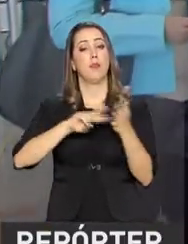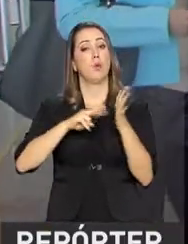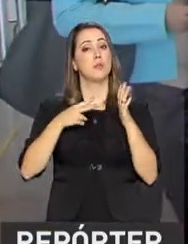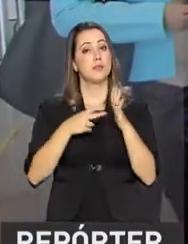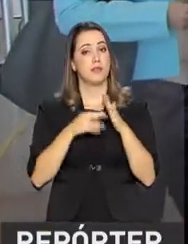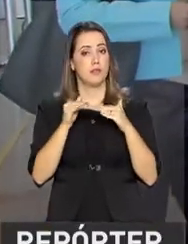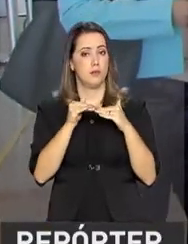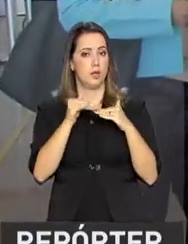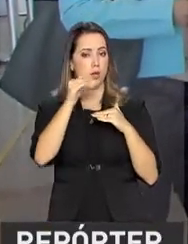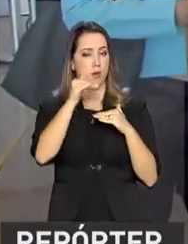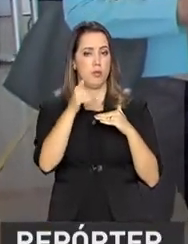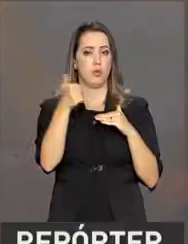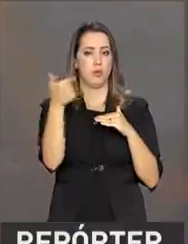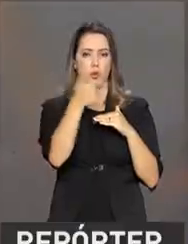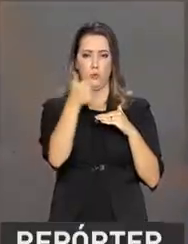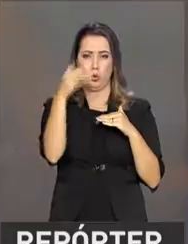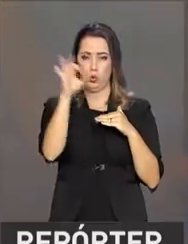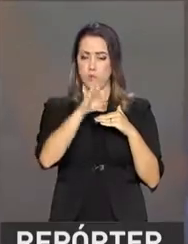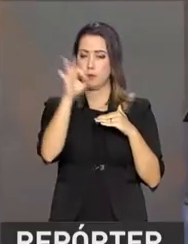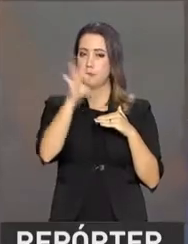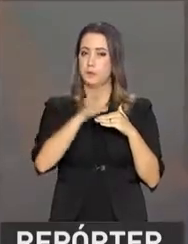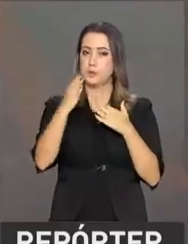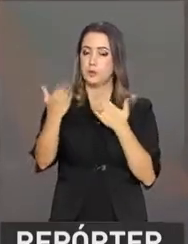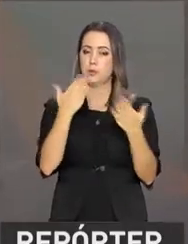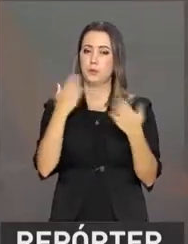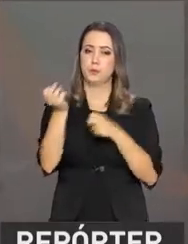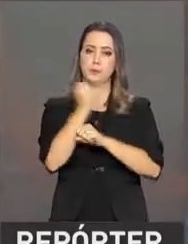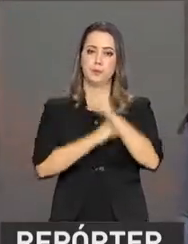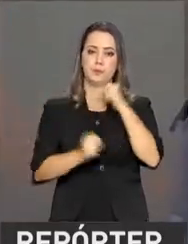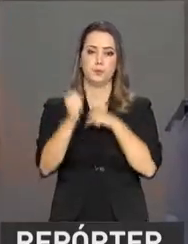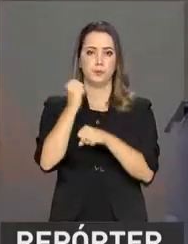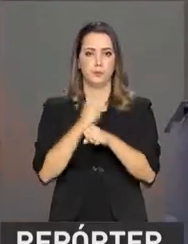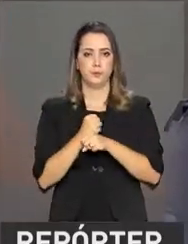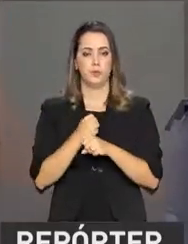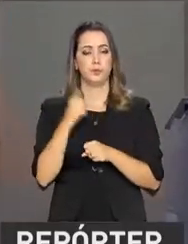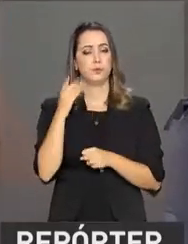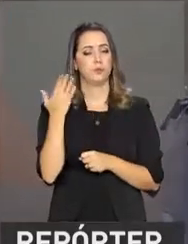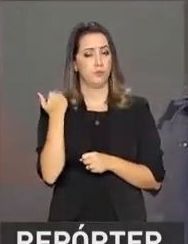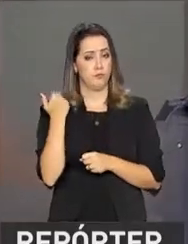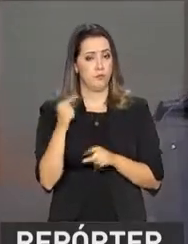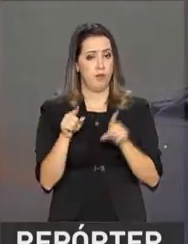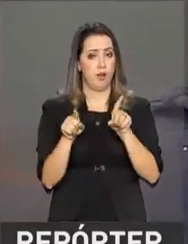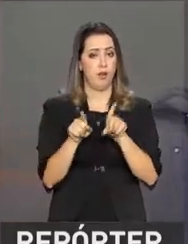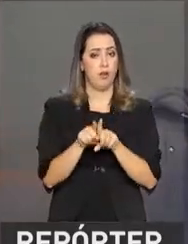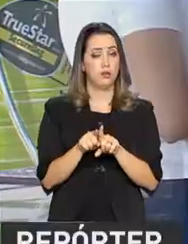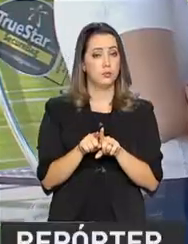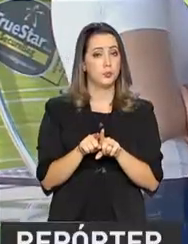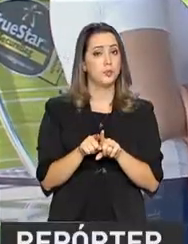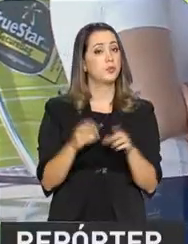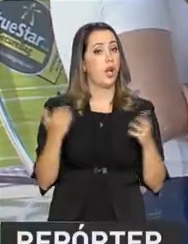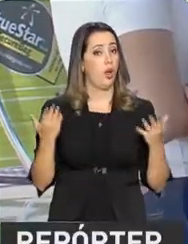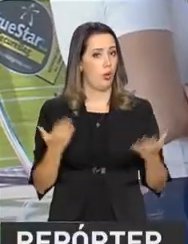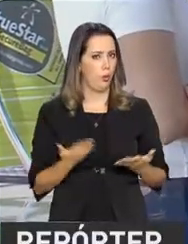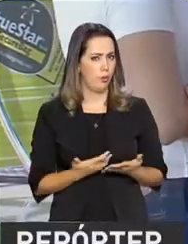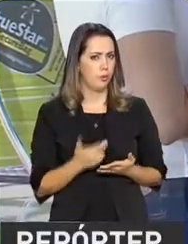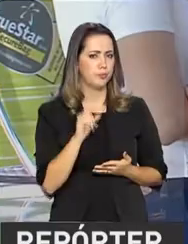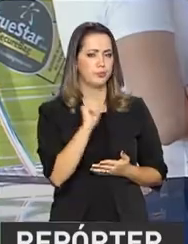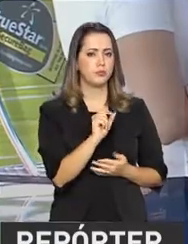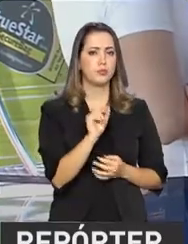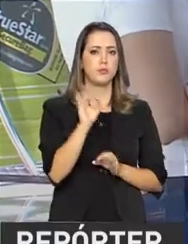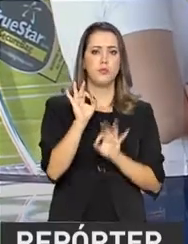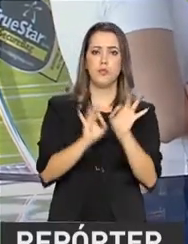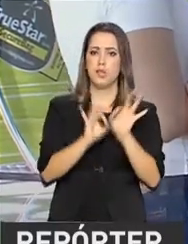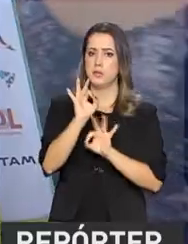no número de passageiros em relação ao mesmo período de 2006 2017 e até agora o esquema